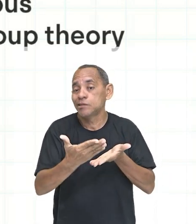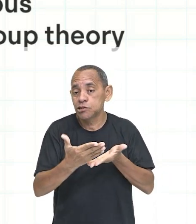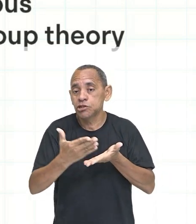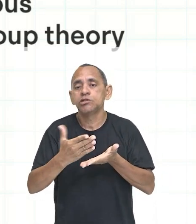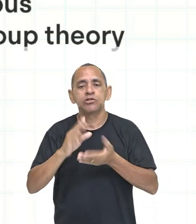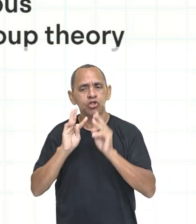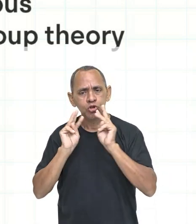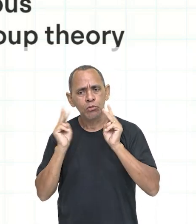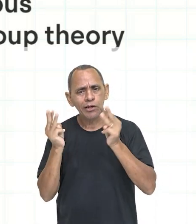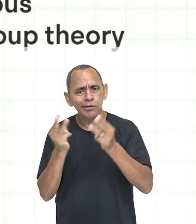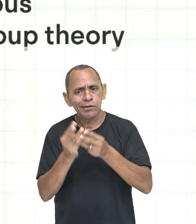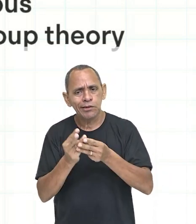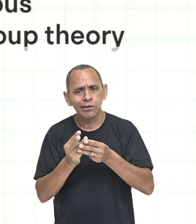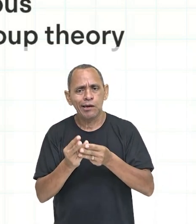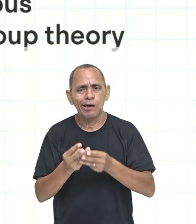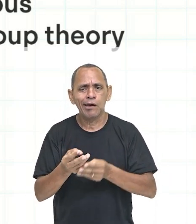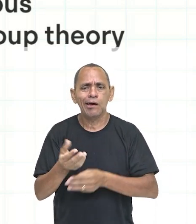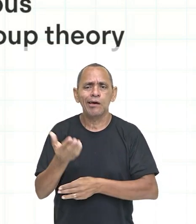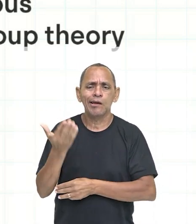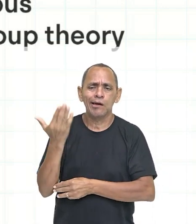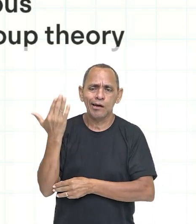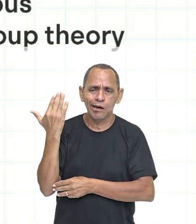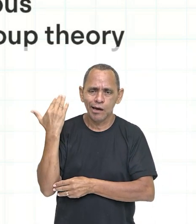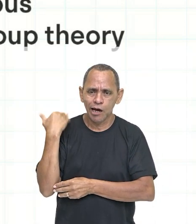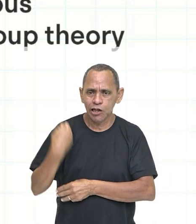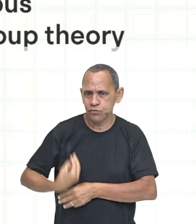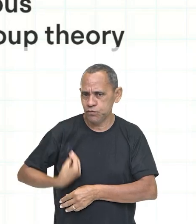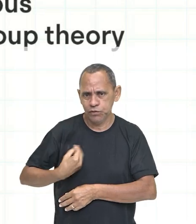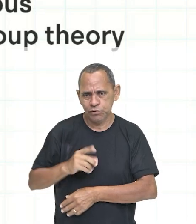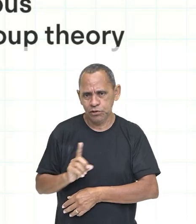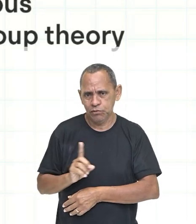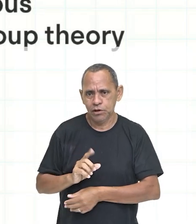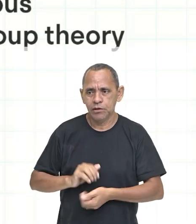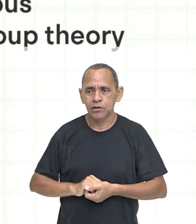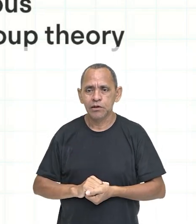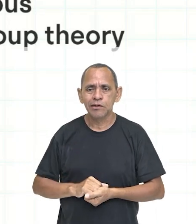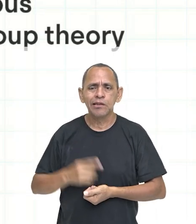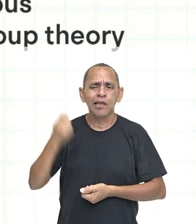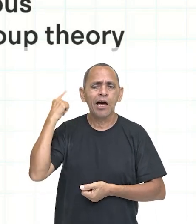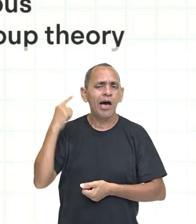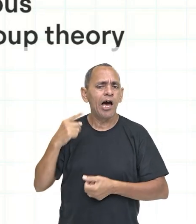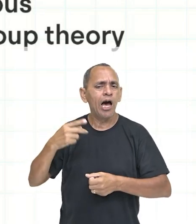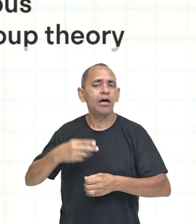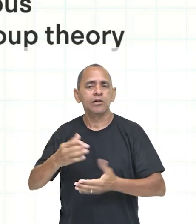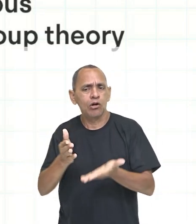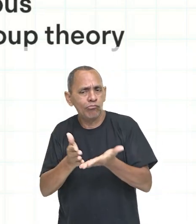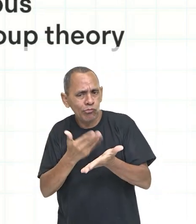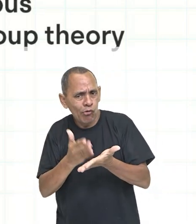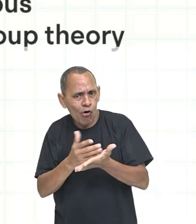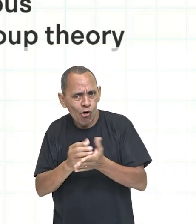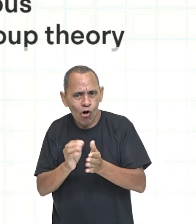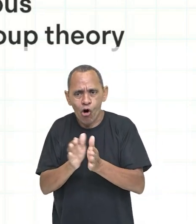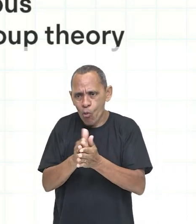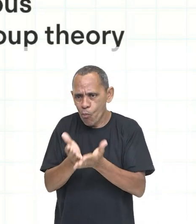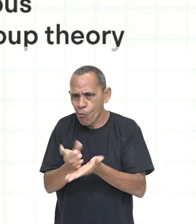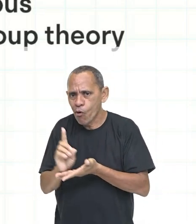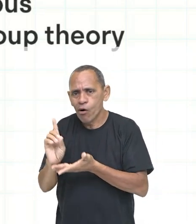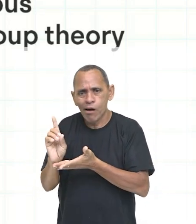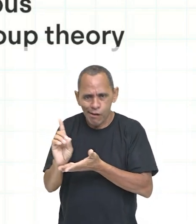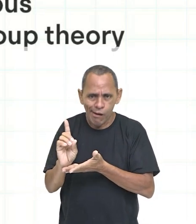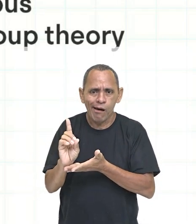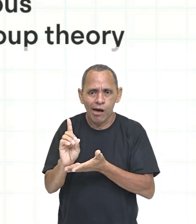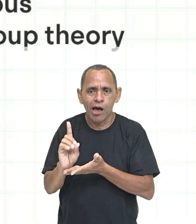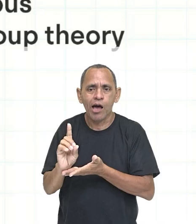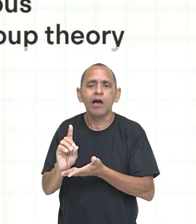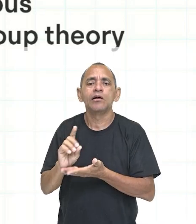viva, lá no início, né, a biogênesis, quer dizer, o início da vida, né, ainda permanece desconhecido.